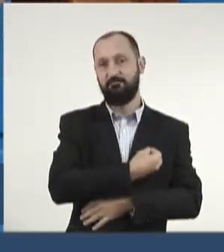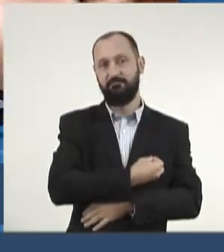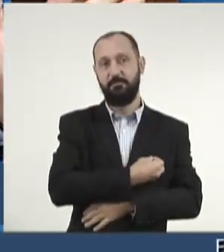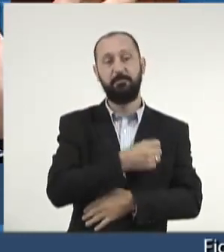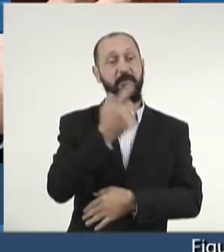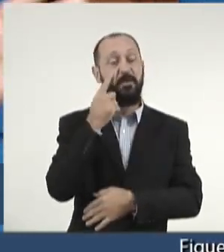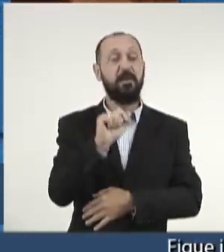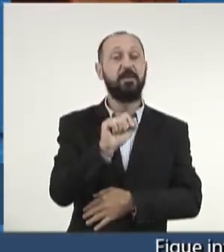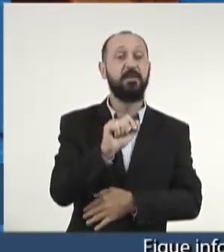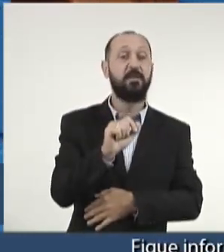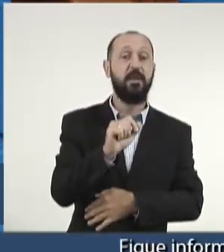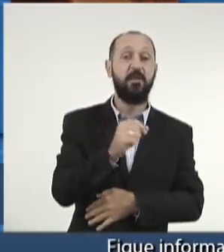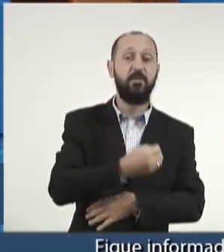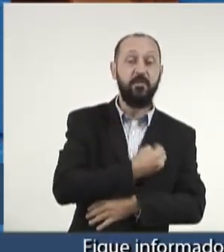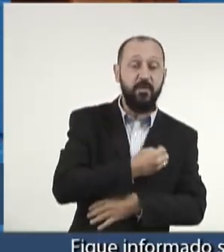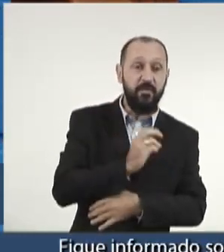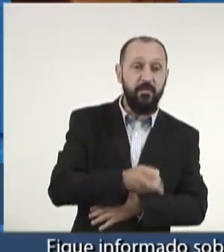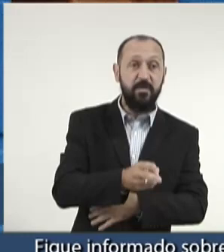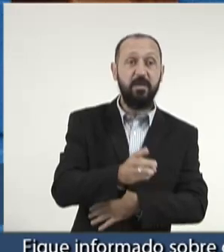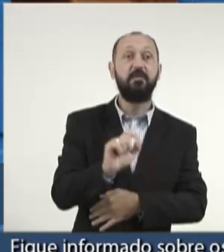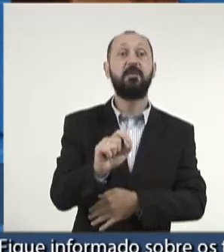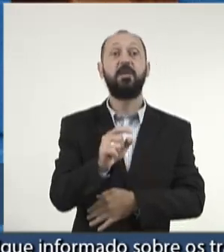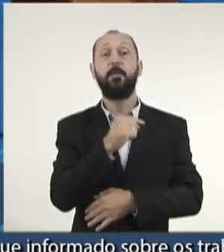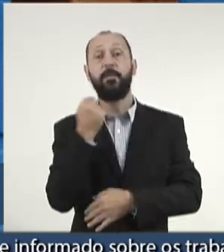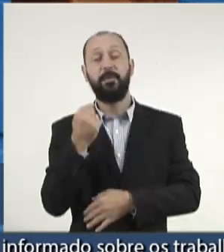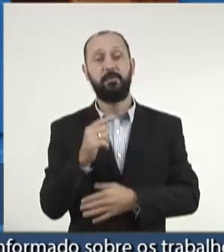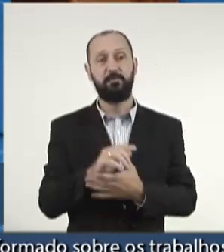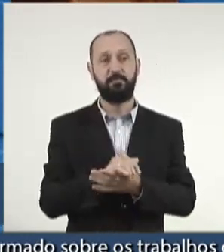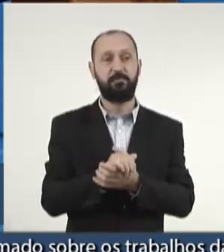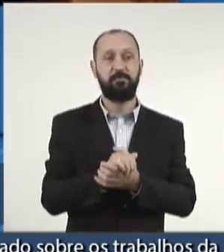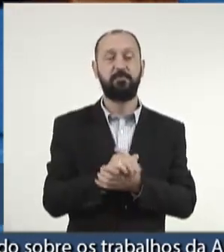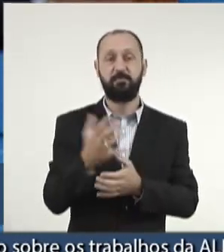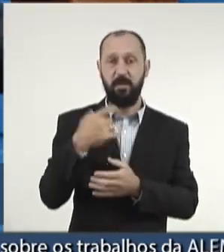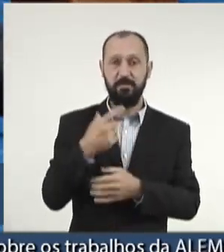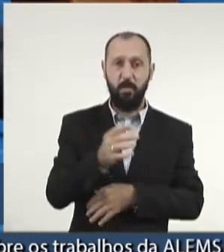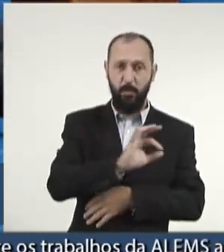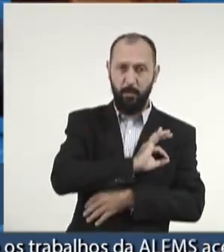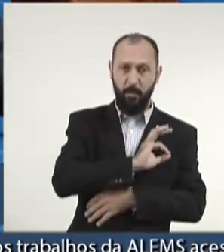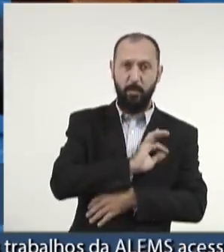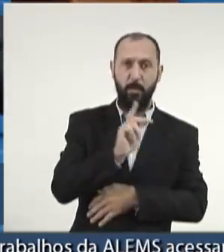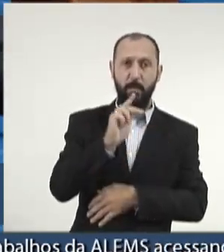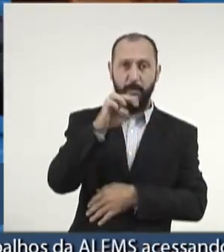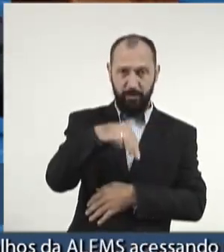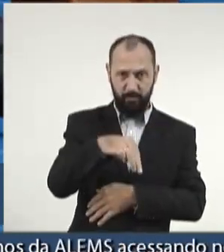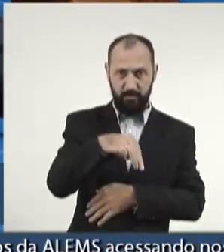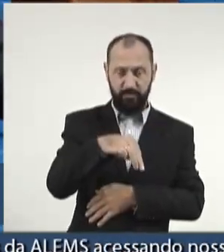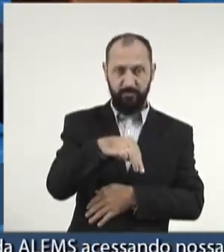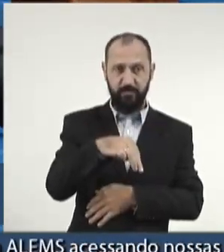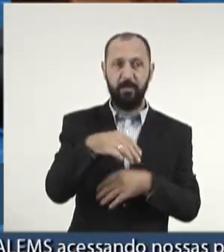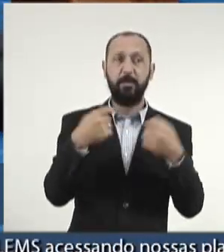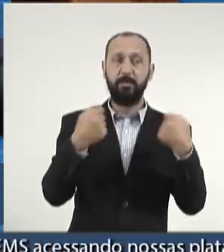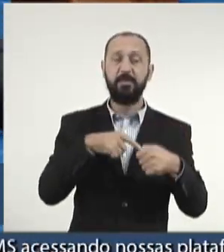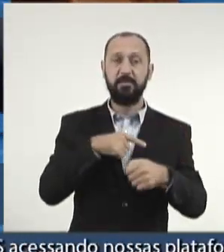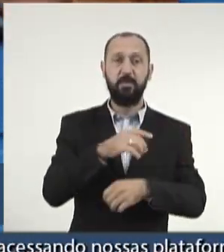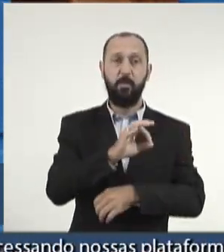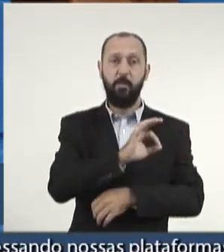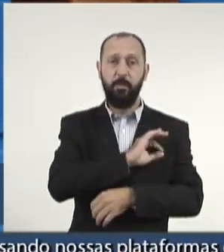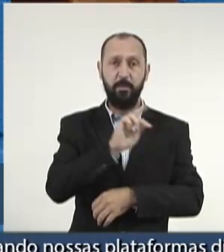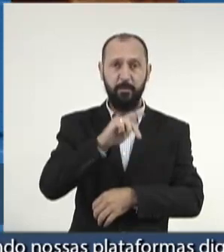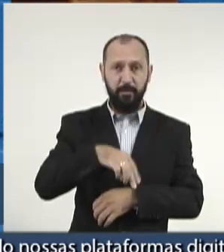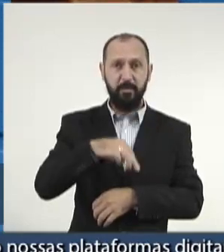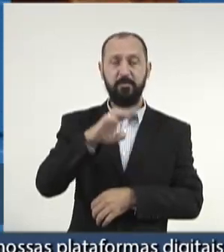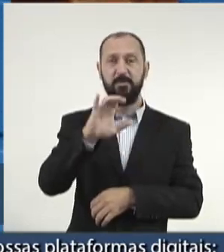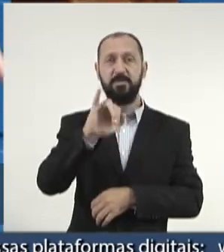ver quem morre e quem sobrevive. Você quer ser um policial militar, você quer ser um policial